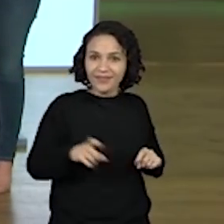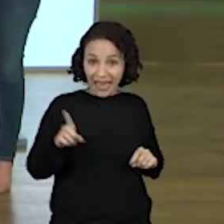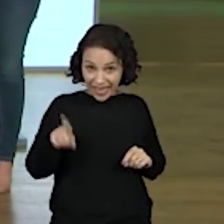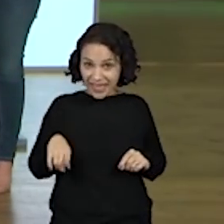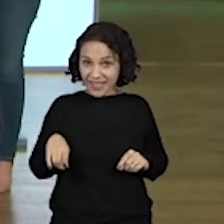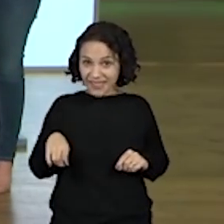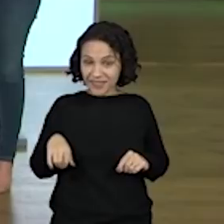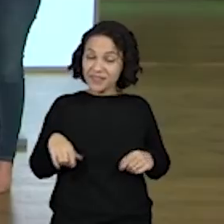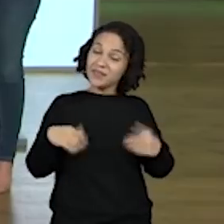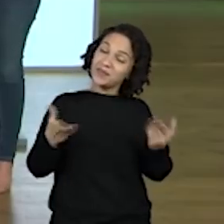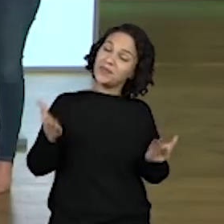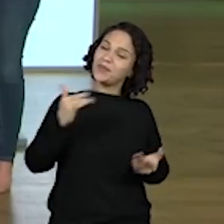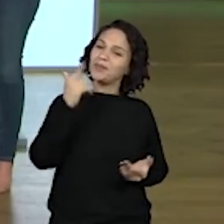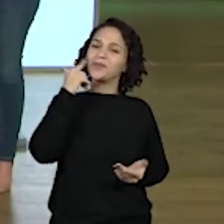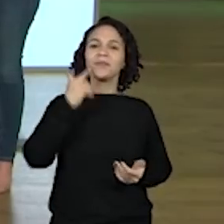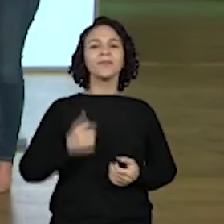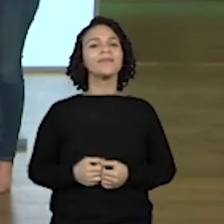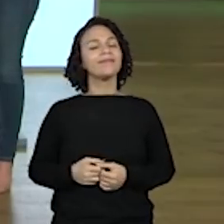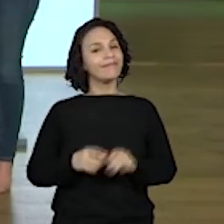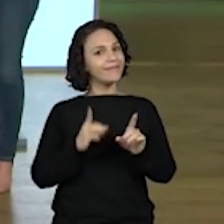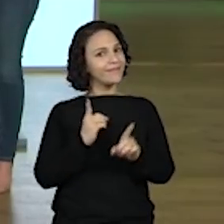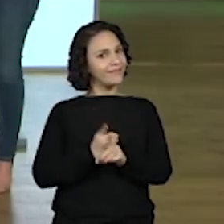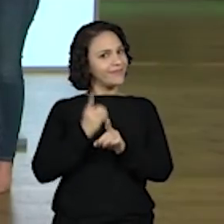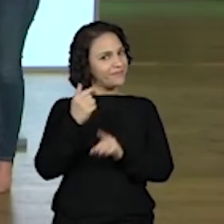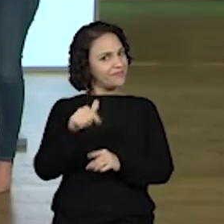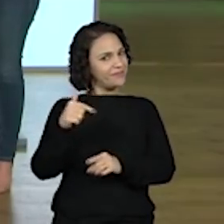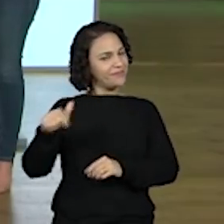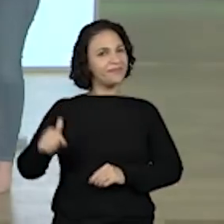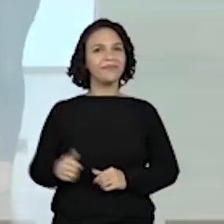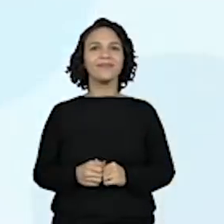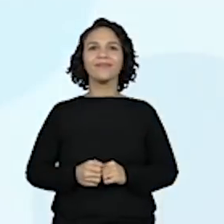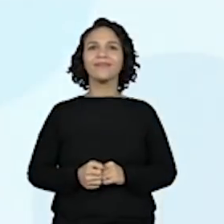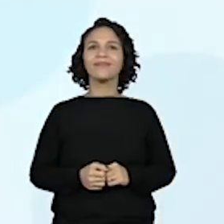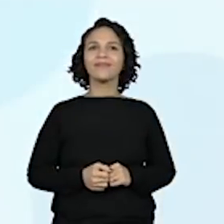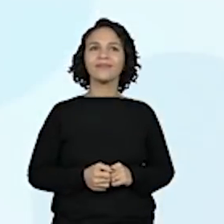lá. Vamos descobrir isso.